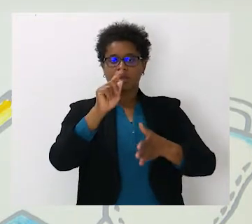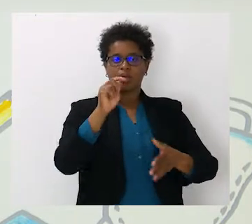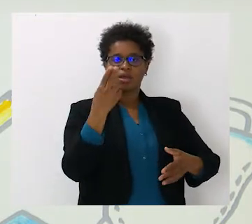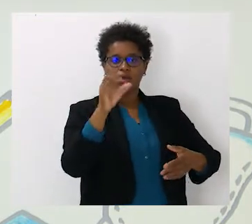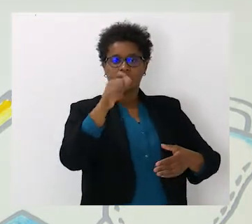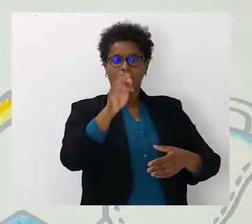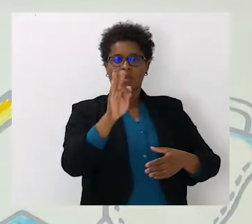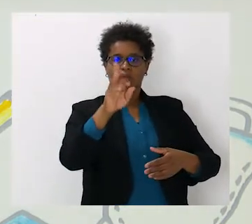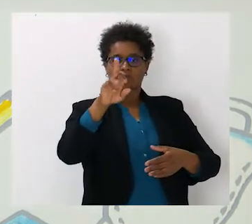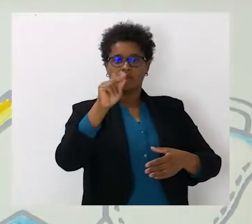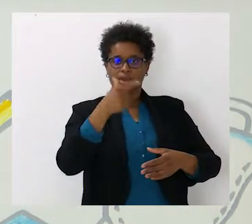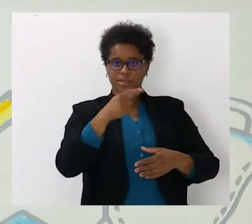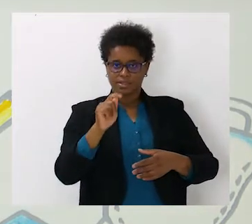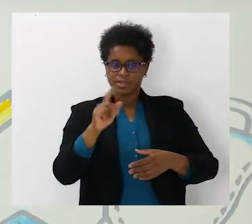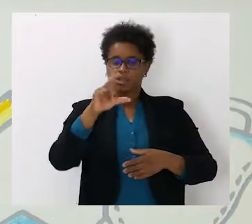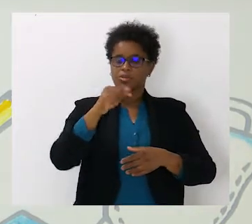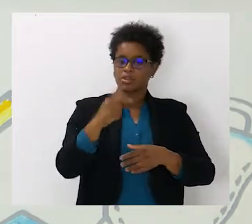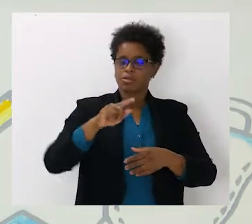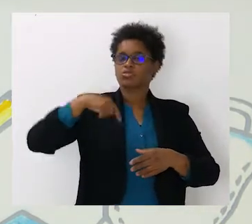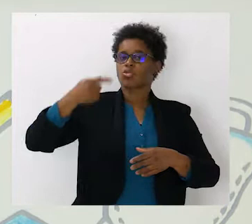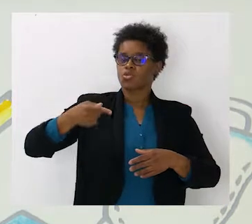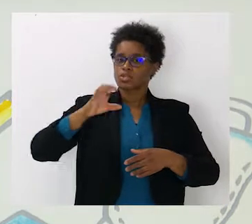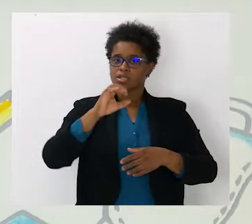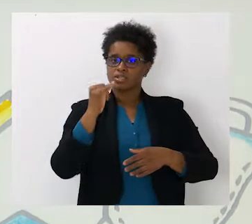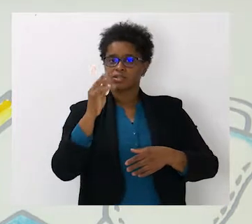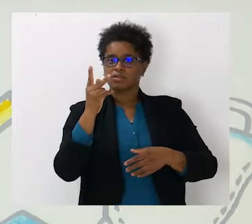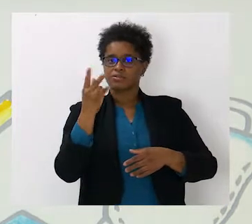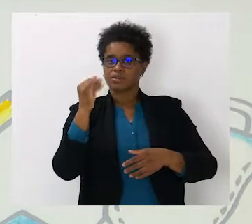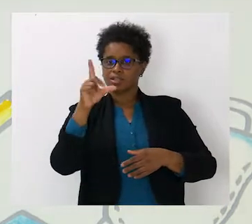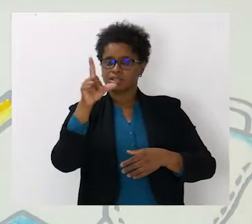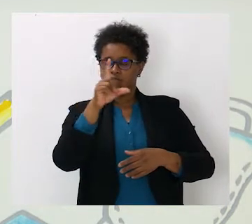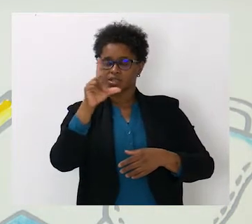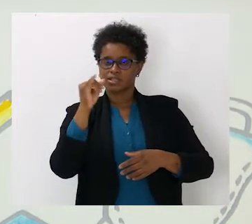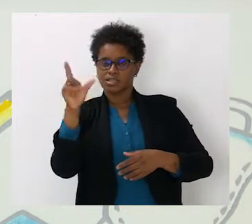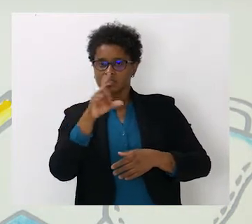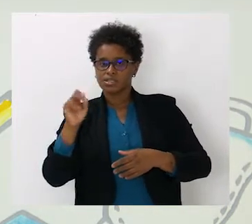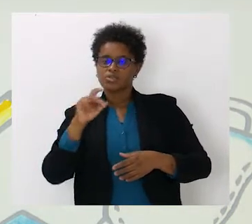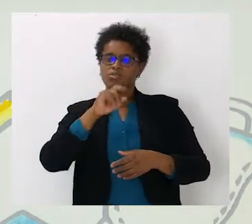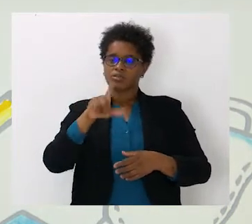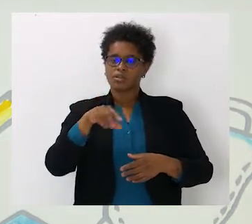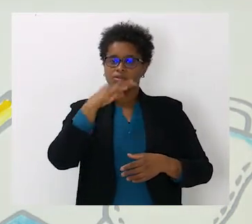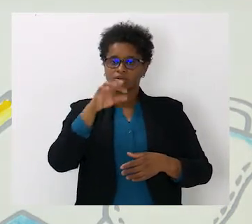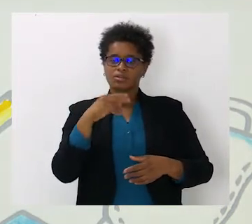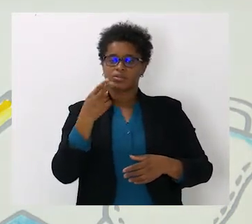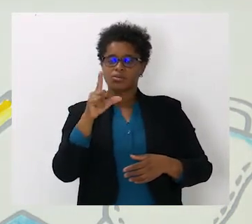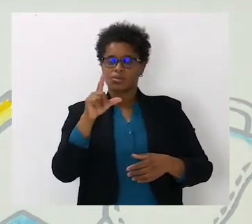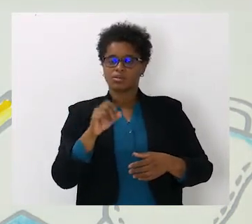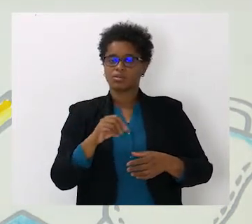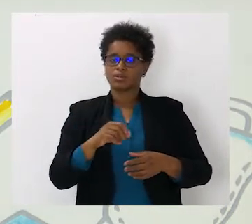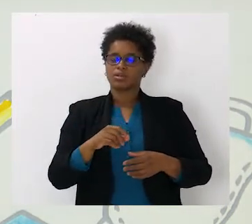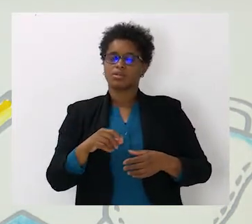Eufrates. E temos também uma outra civilização que podemos designar ali de Uruk ou de